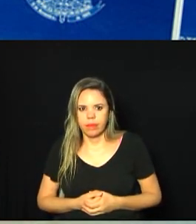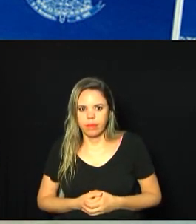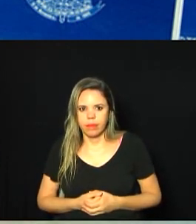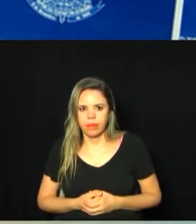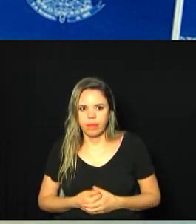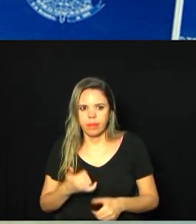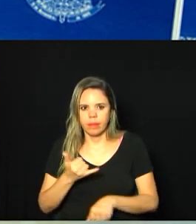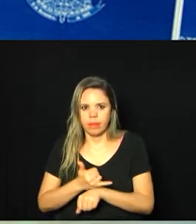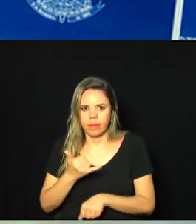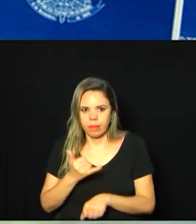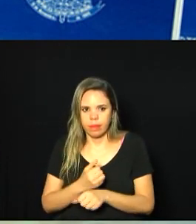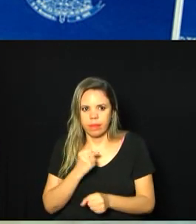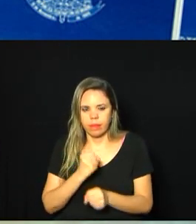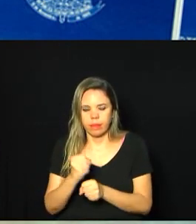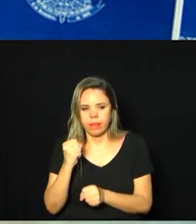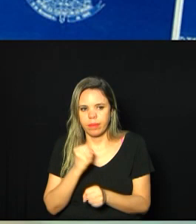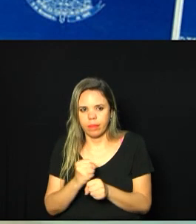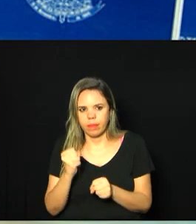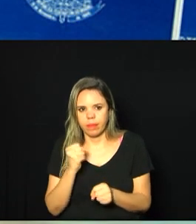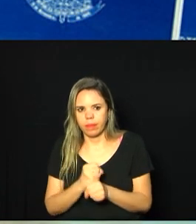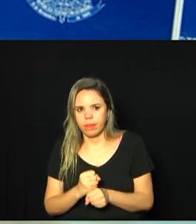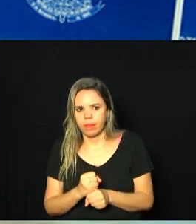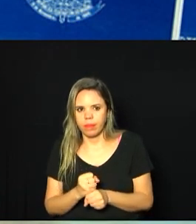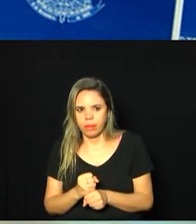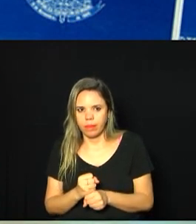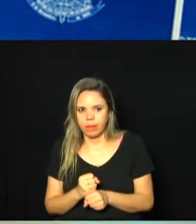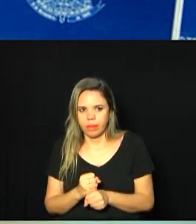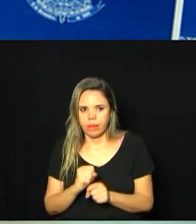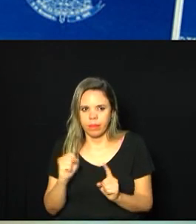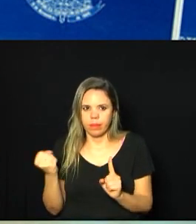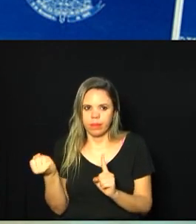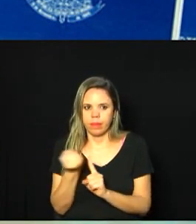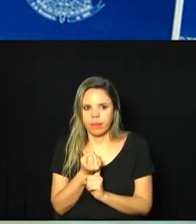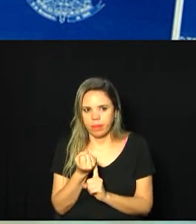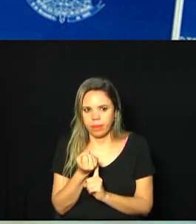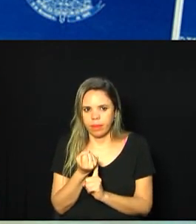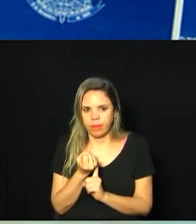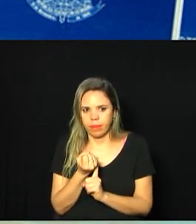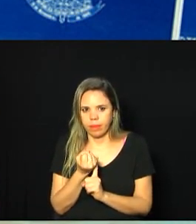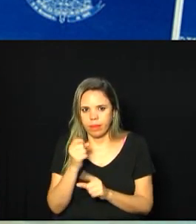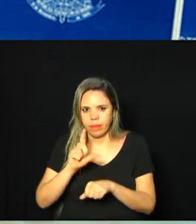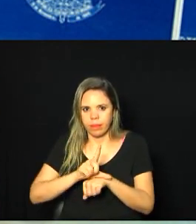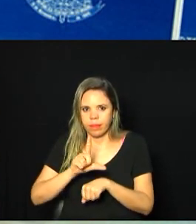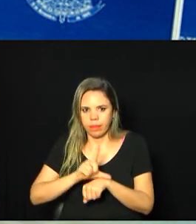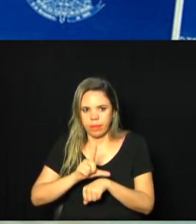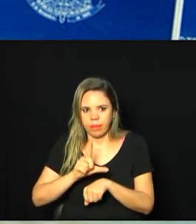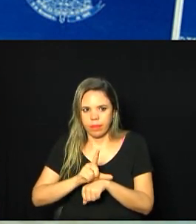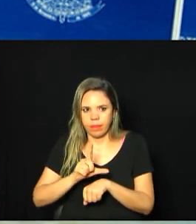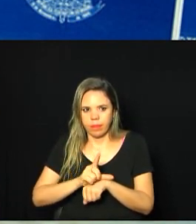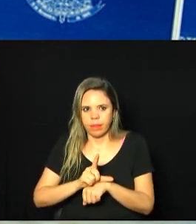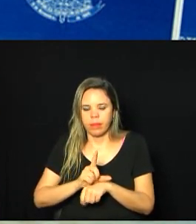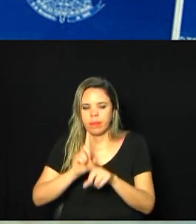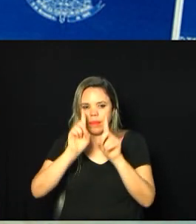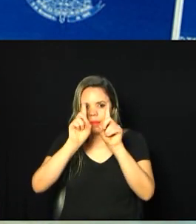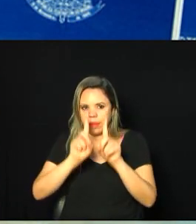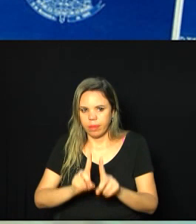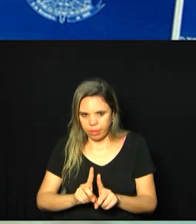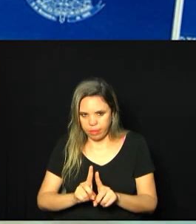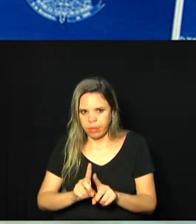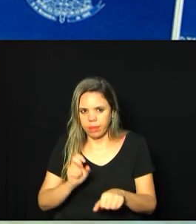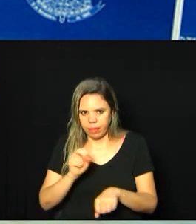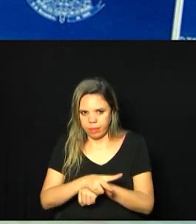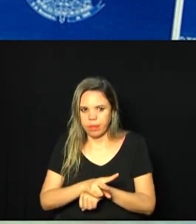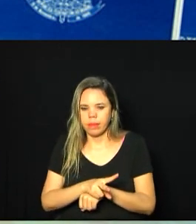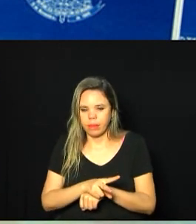armador de ferragens na construção civil, assistente social, atendente de lojas, vaga exclusiva